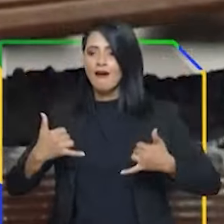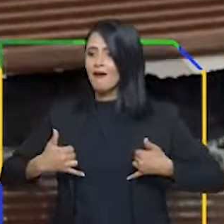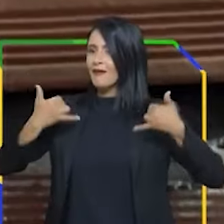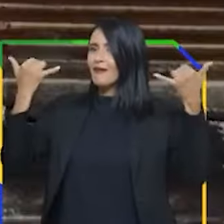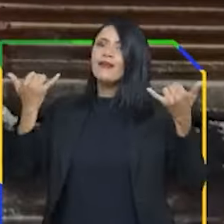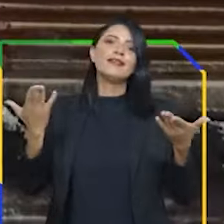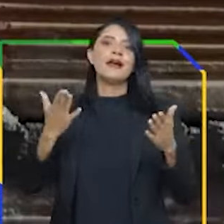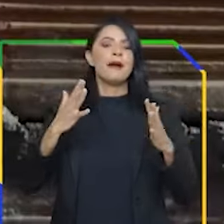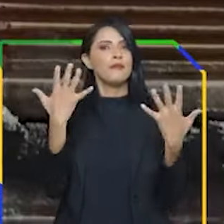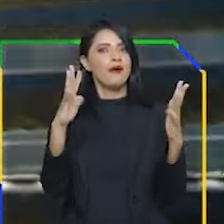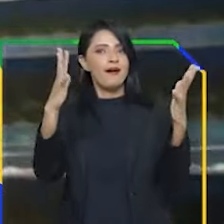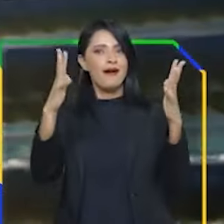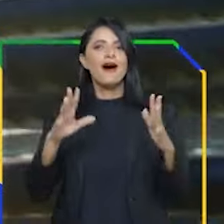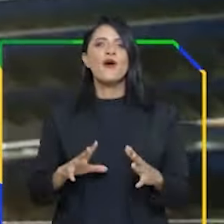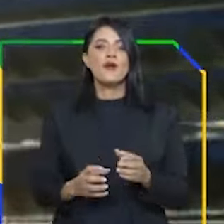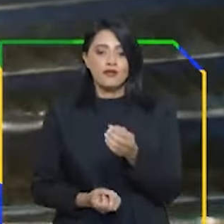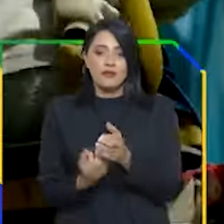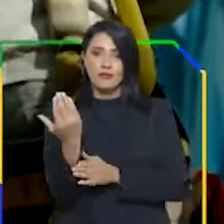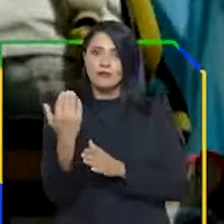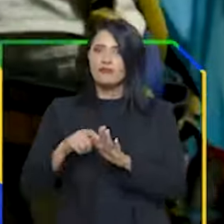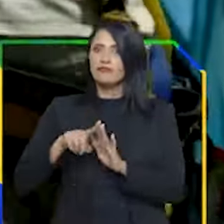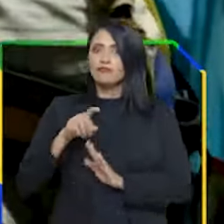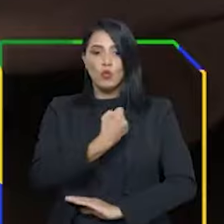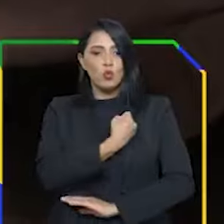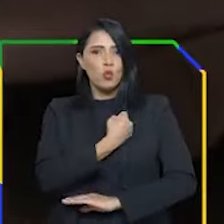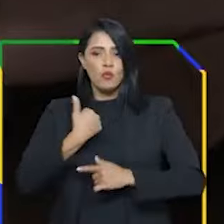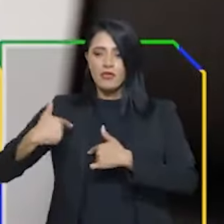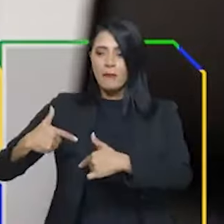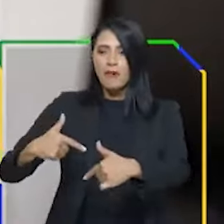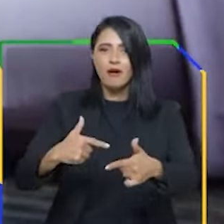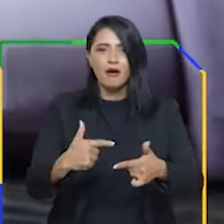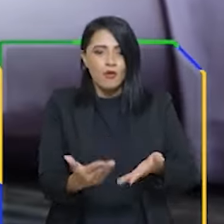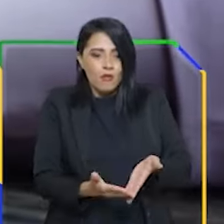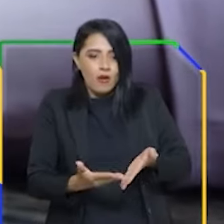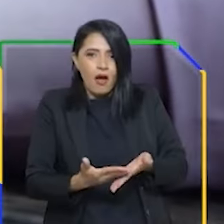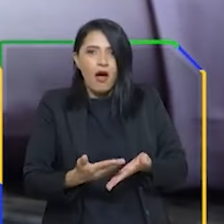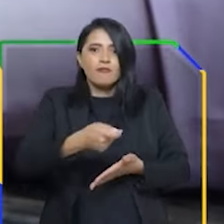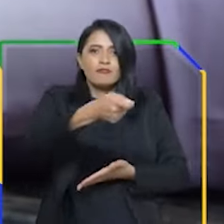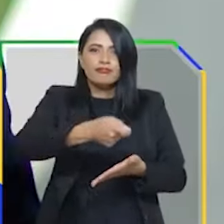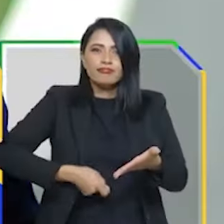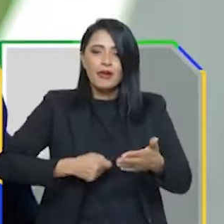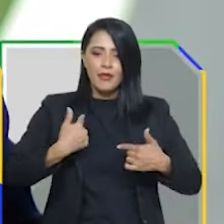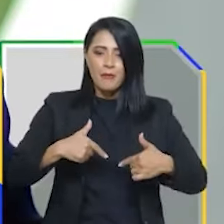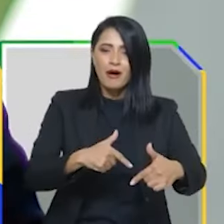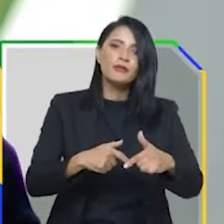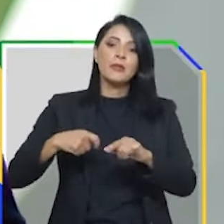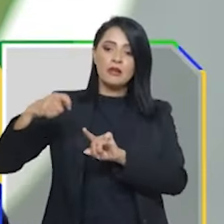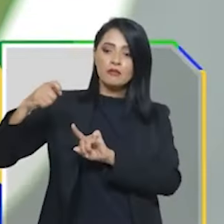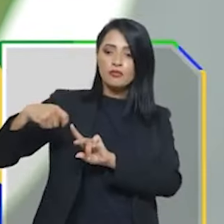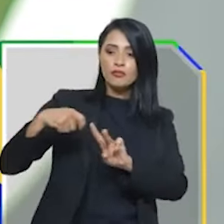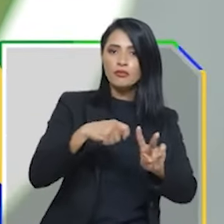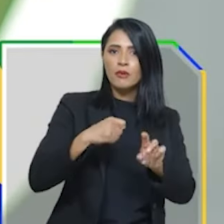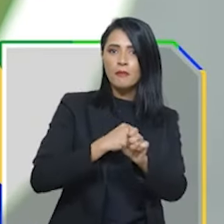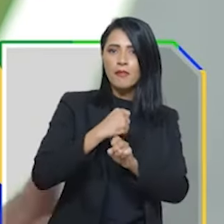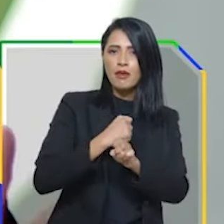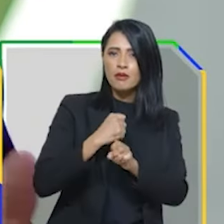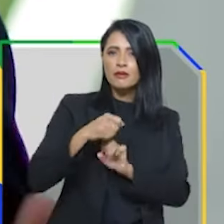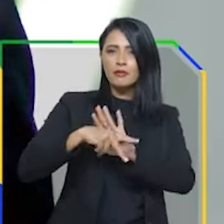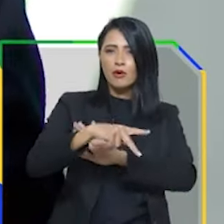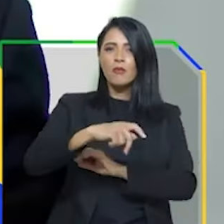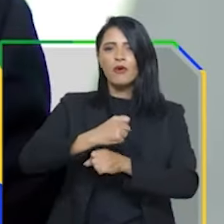dia de comemorar a geração recorde de empregos com carteira assinada os primeiros 3 meses desse ano